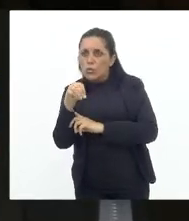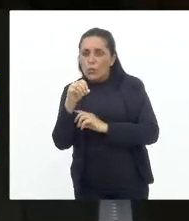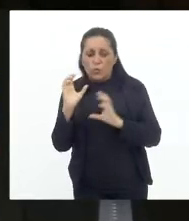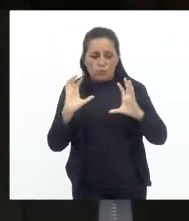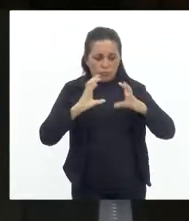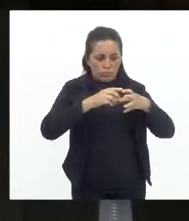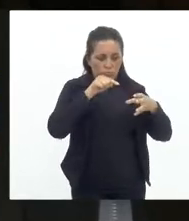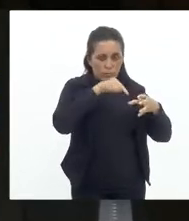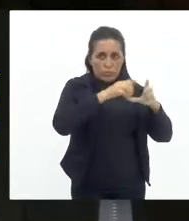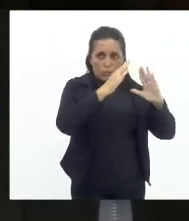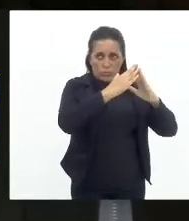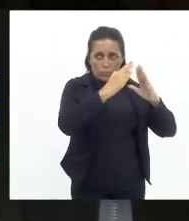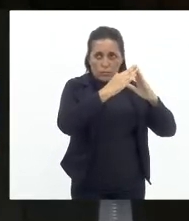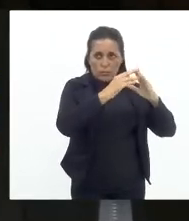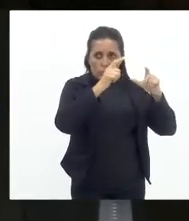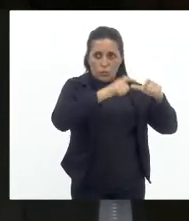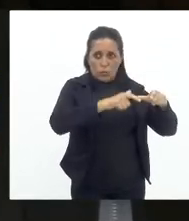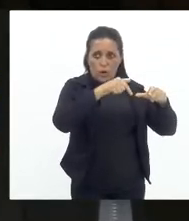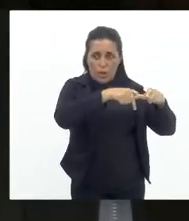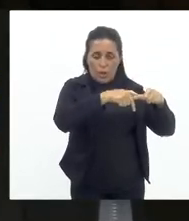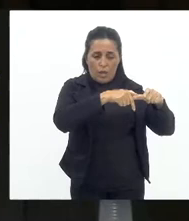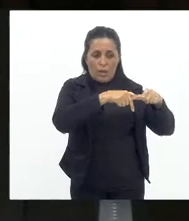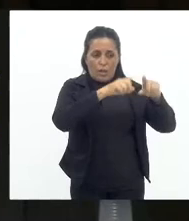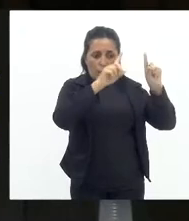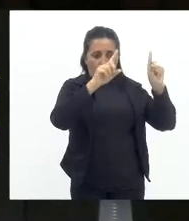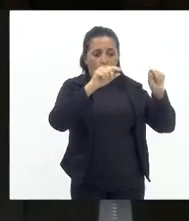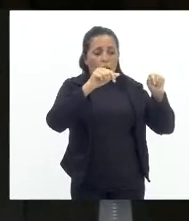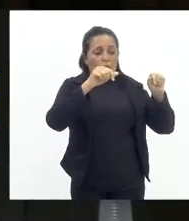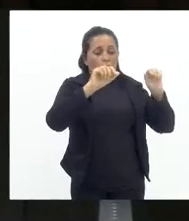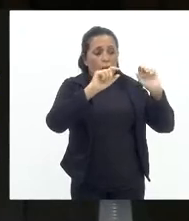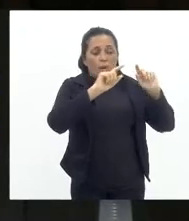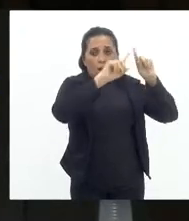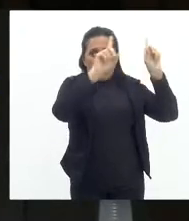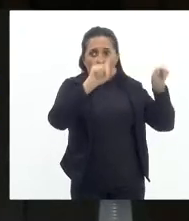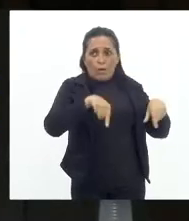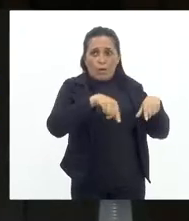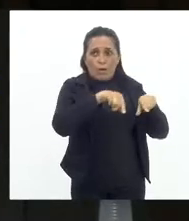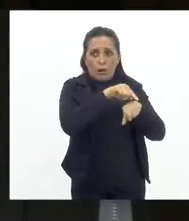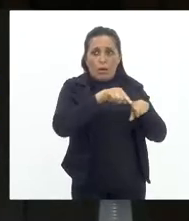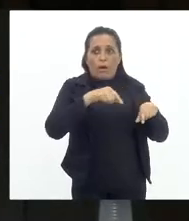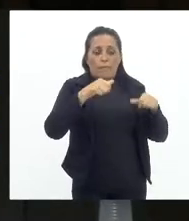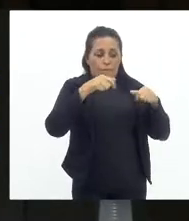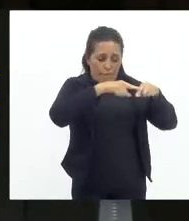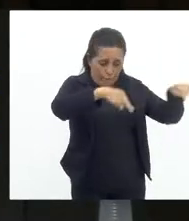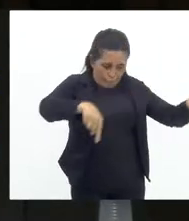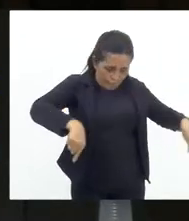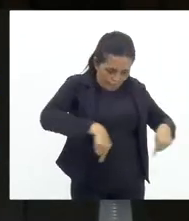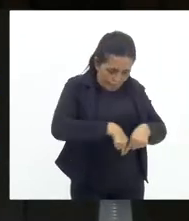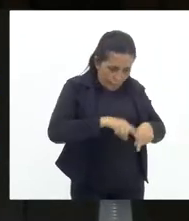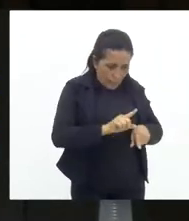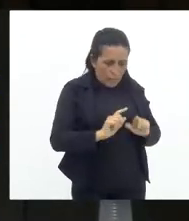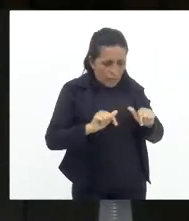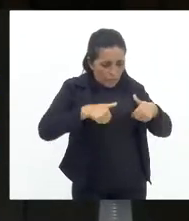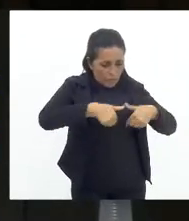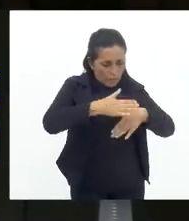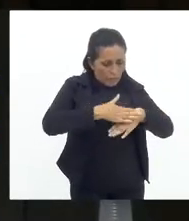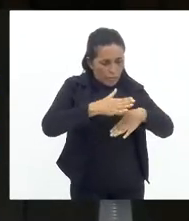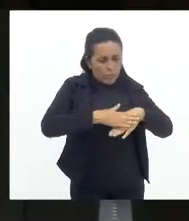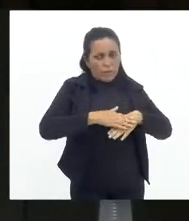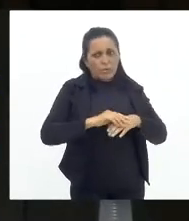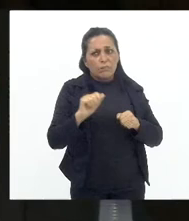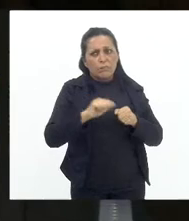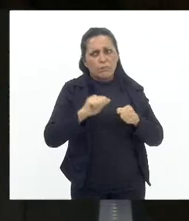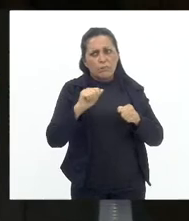que funcionam para que seja é com sejam cumpridas as